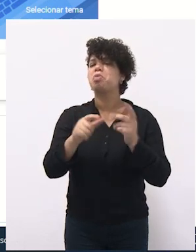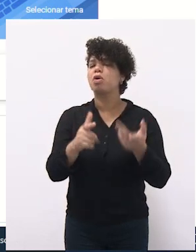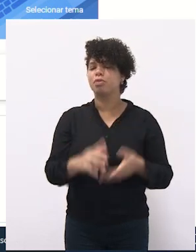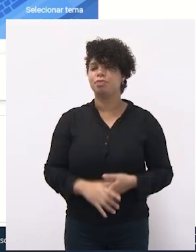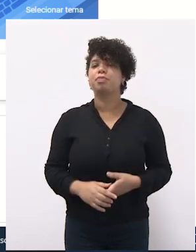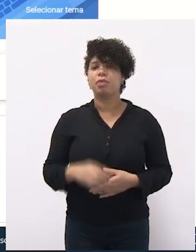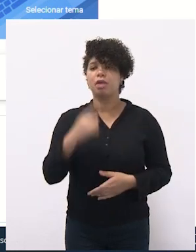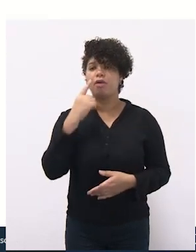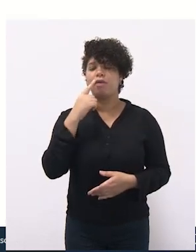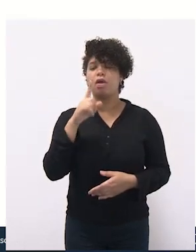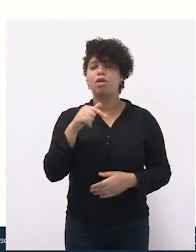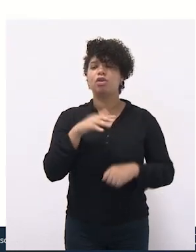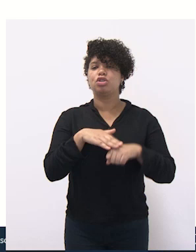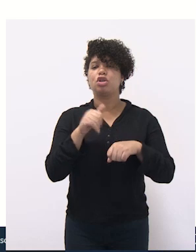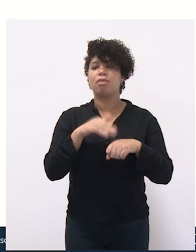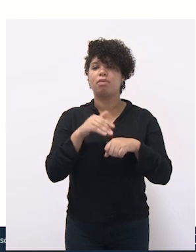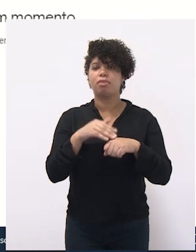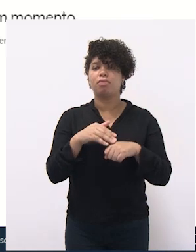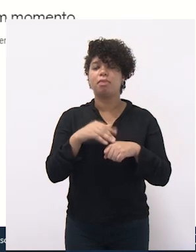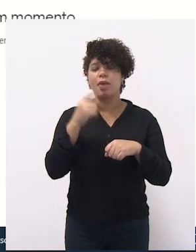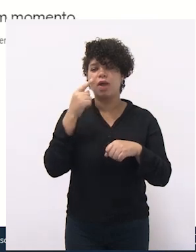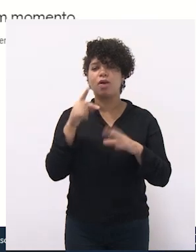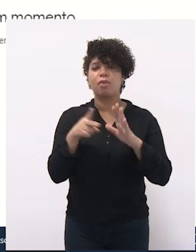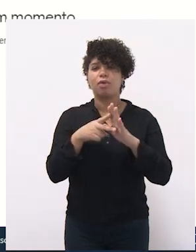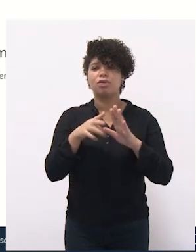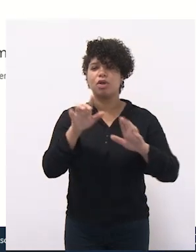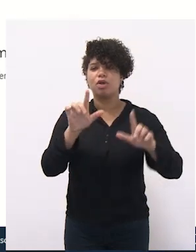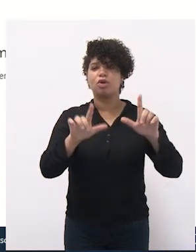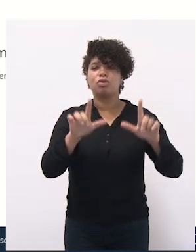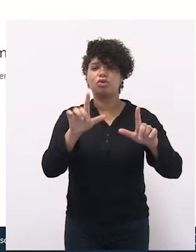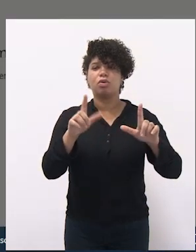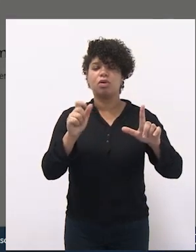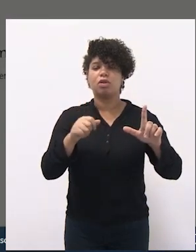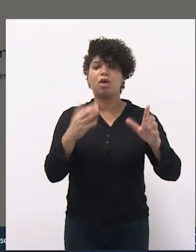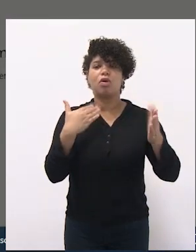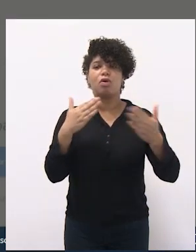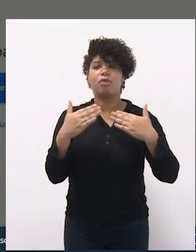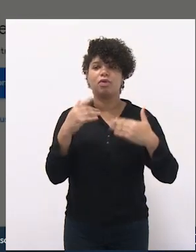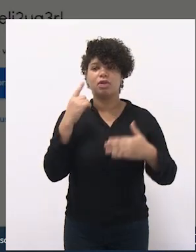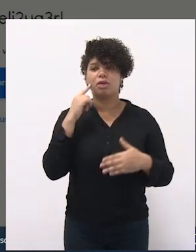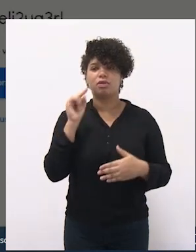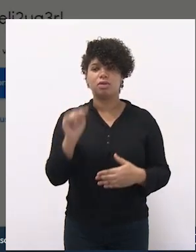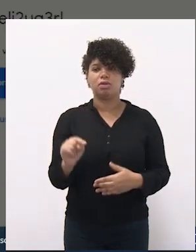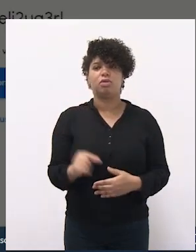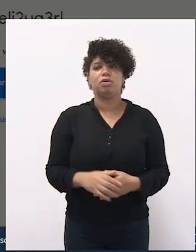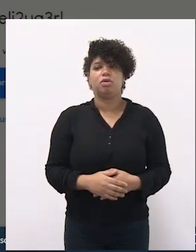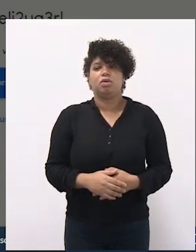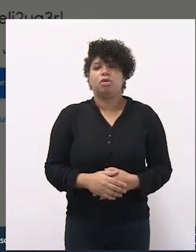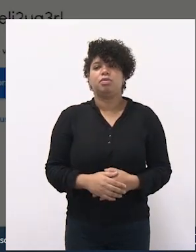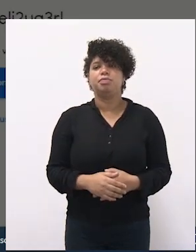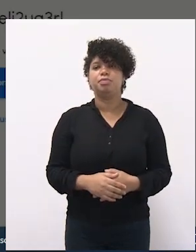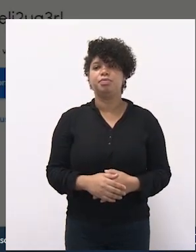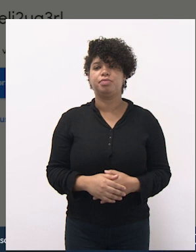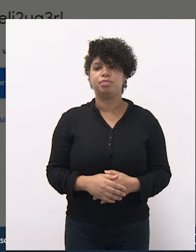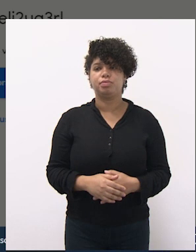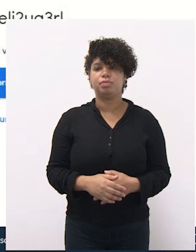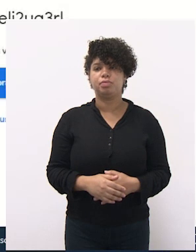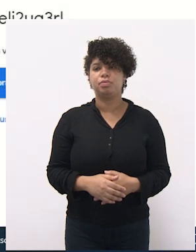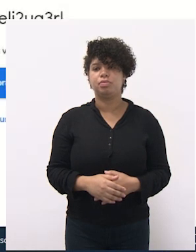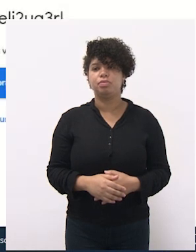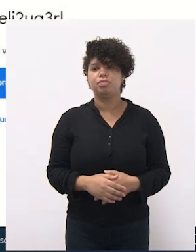link de uma chamada de vídeo, né? Que os professores podem fazer com os alunos. Tá vendo? Eu cliquei, deixa eu dispensar